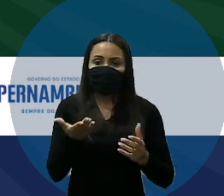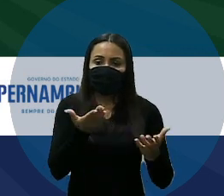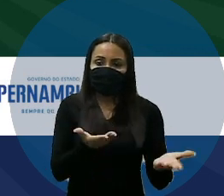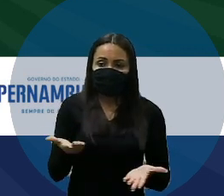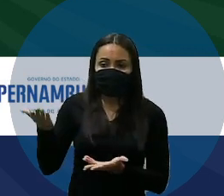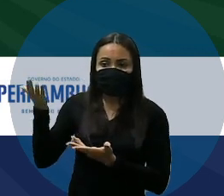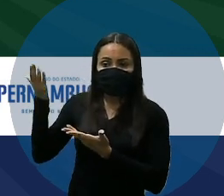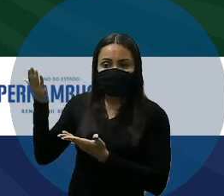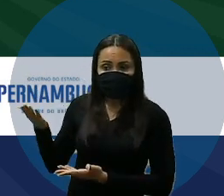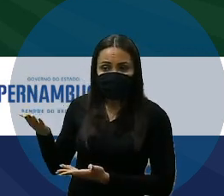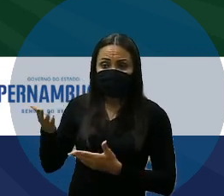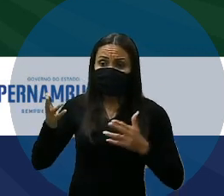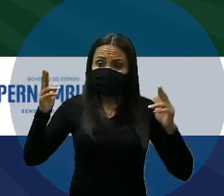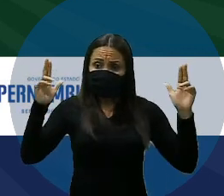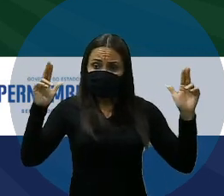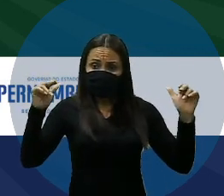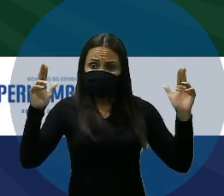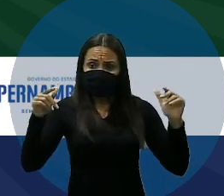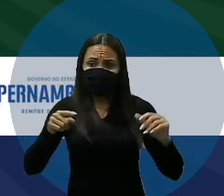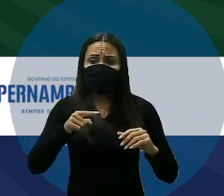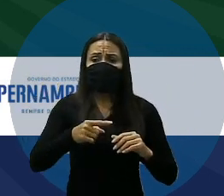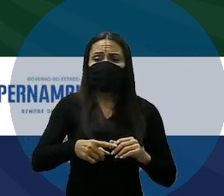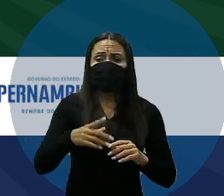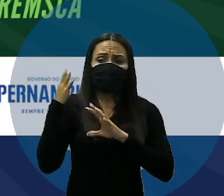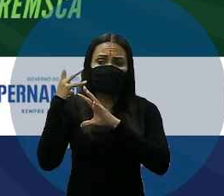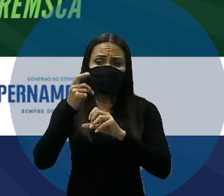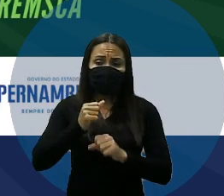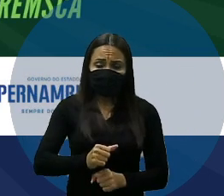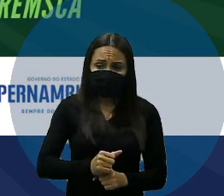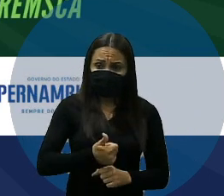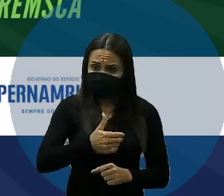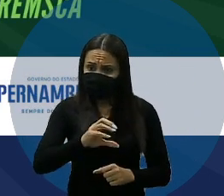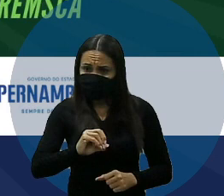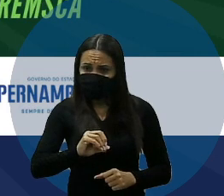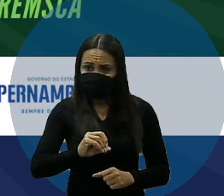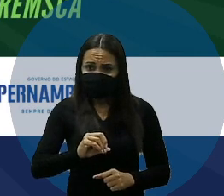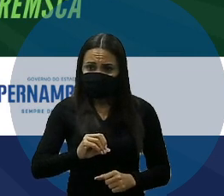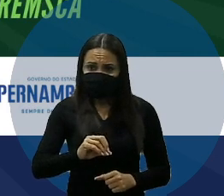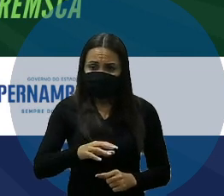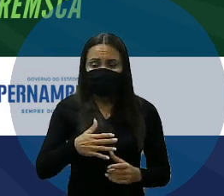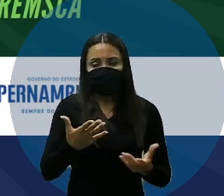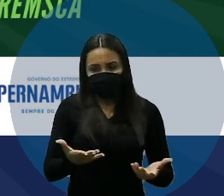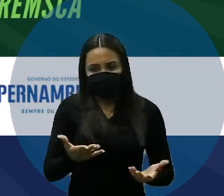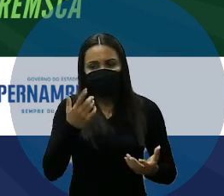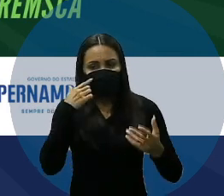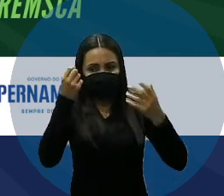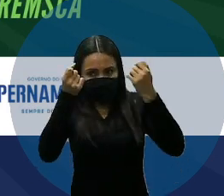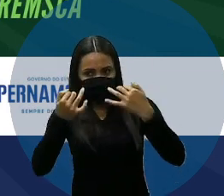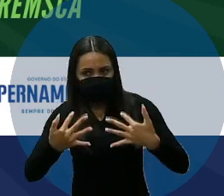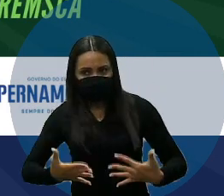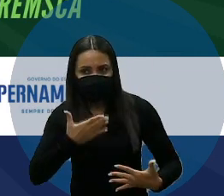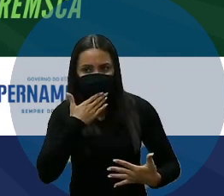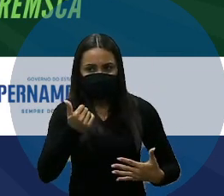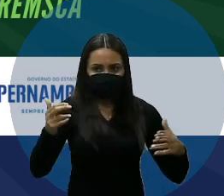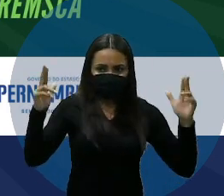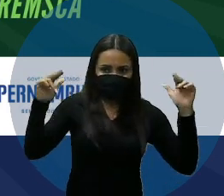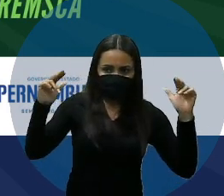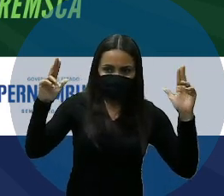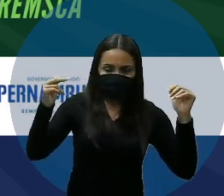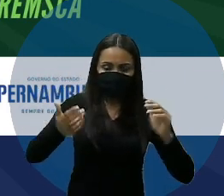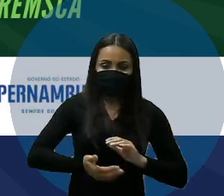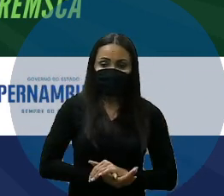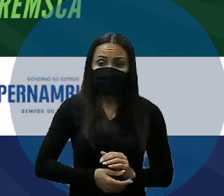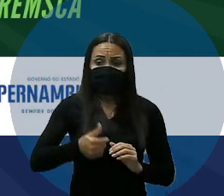um título-tema chamado Sua Notinha Vale 10? Vamos entender o que se trata aí, esse título-tema. Primeiro, a gente tem a